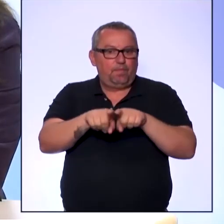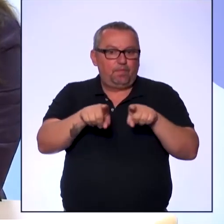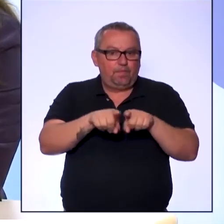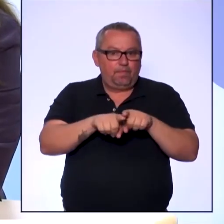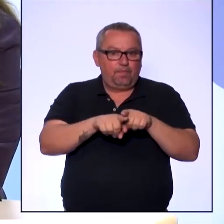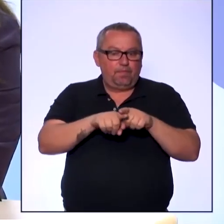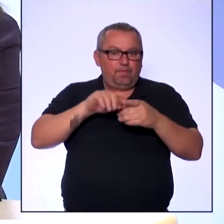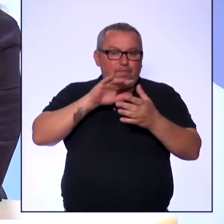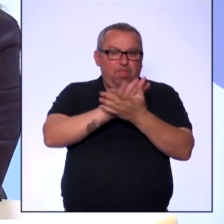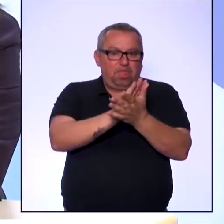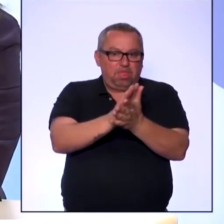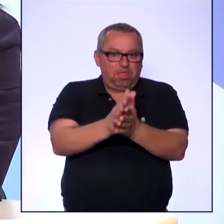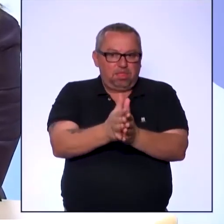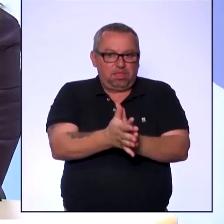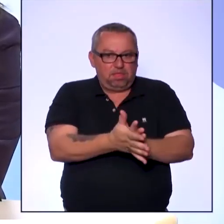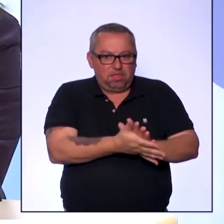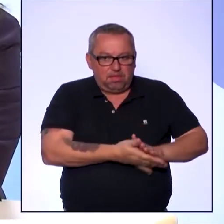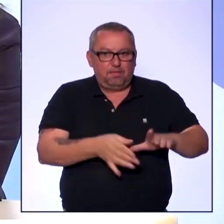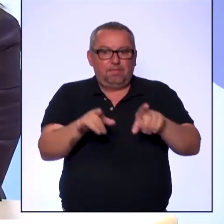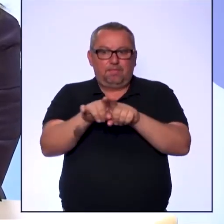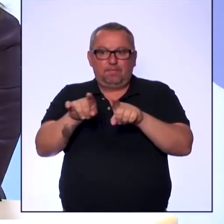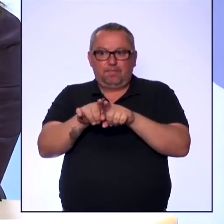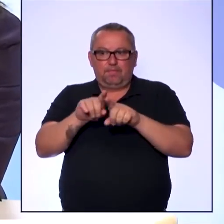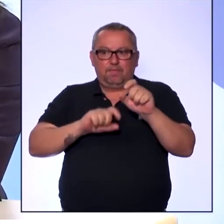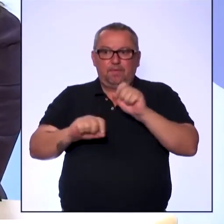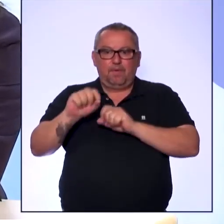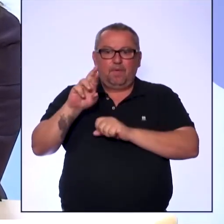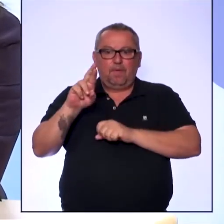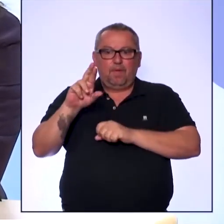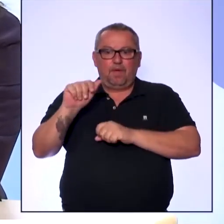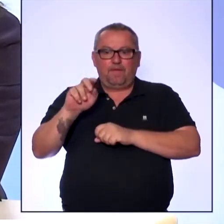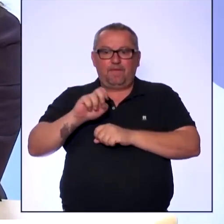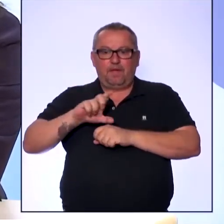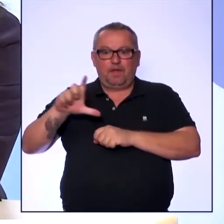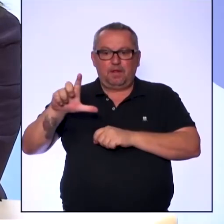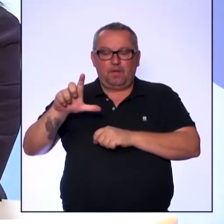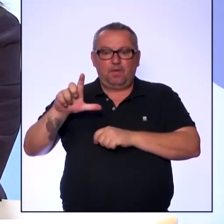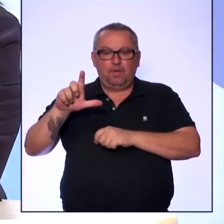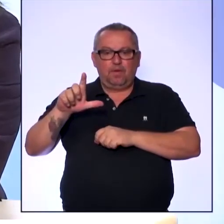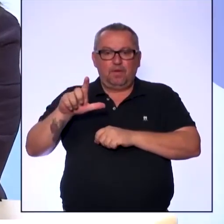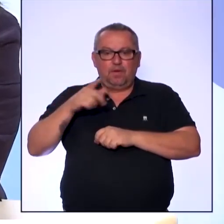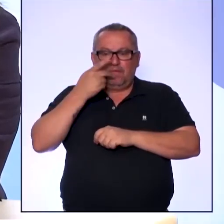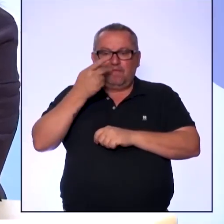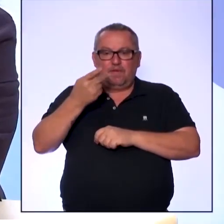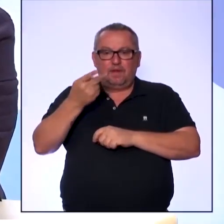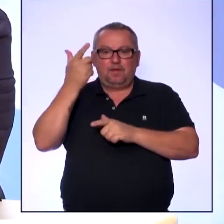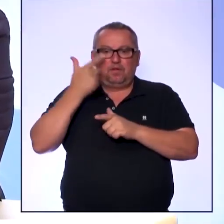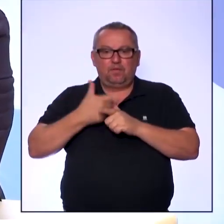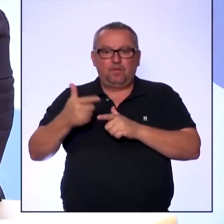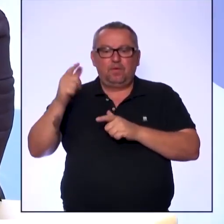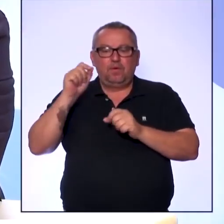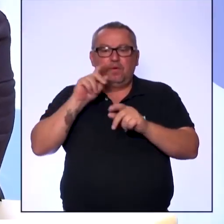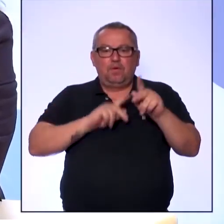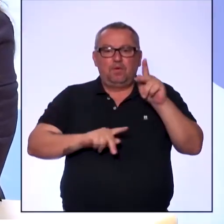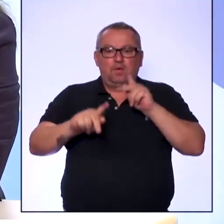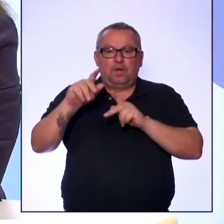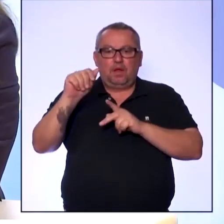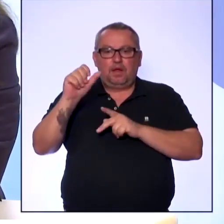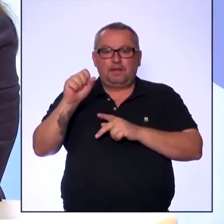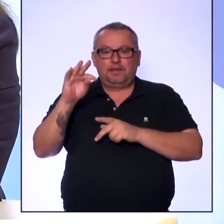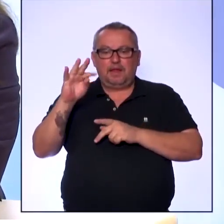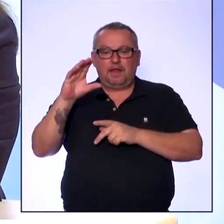do Rafael. Então, a gente tem aqui, né, algumas respostas bem elaboradas. Mas, resumidamente, né,